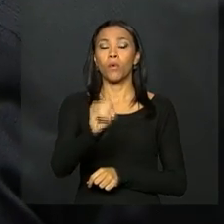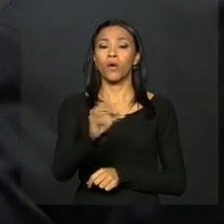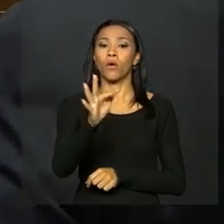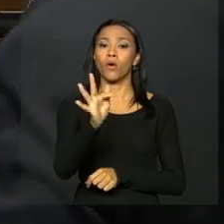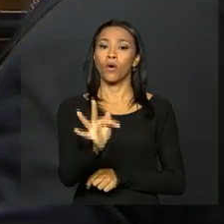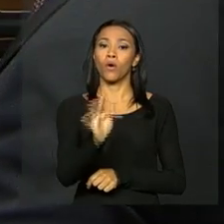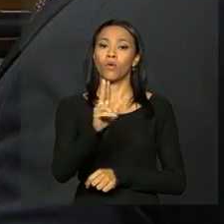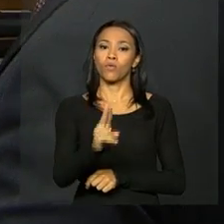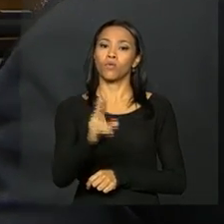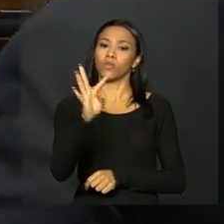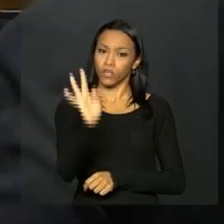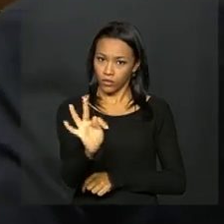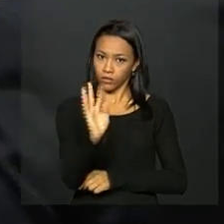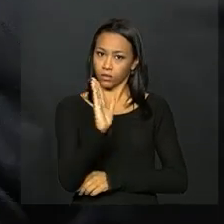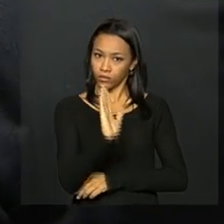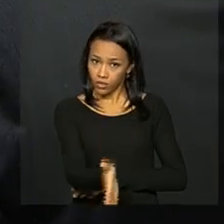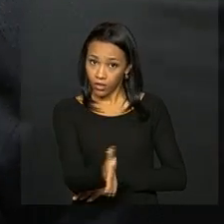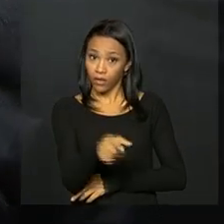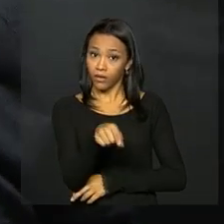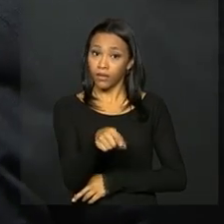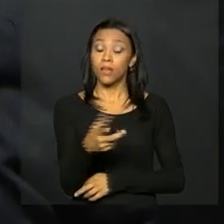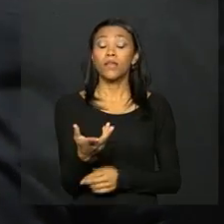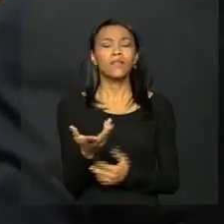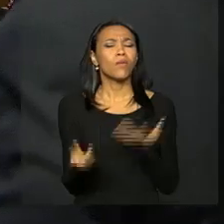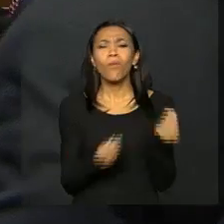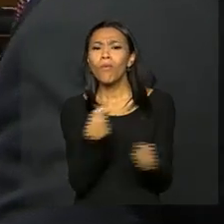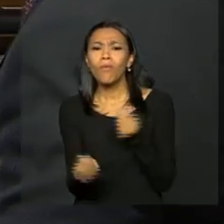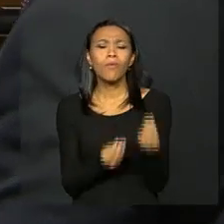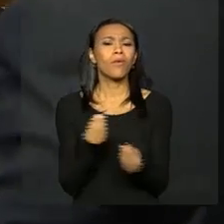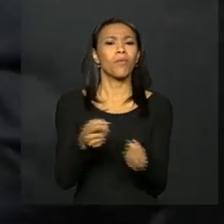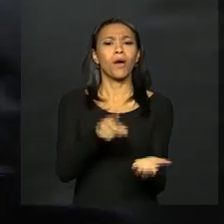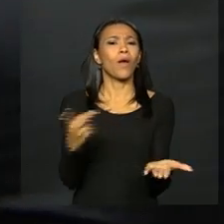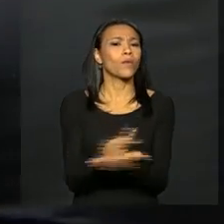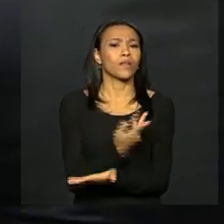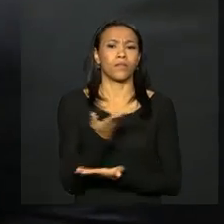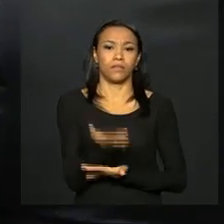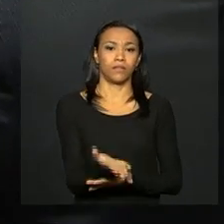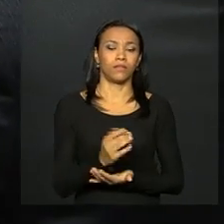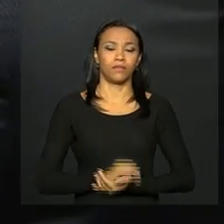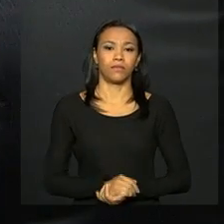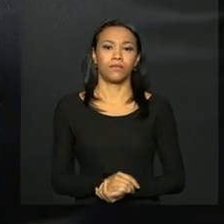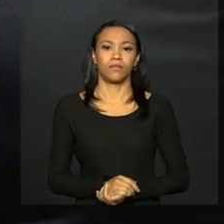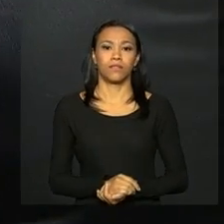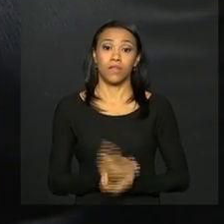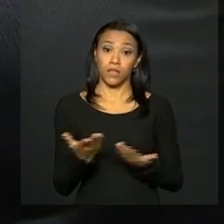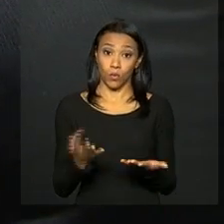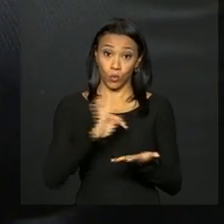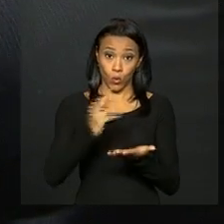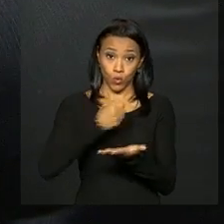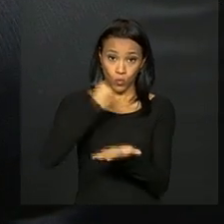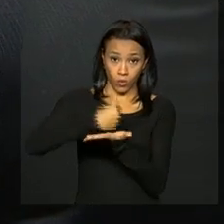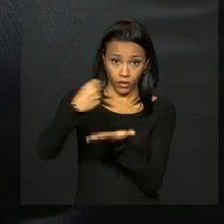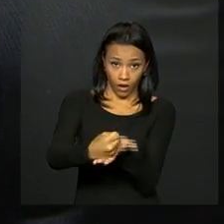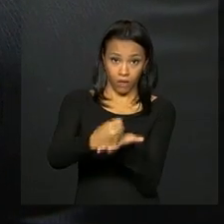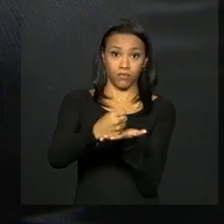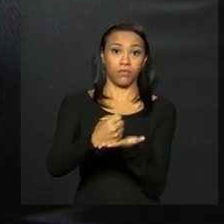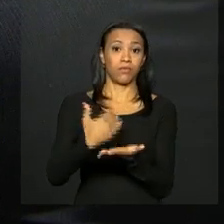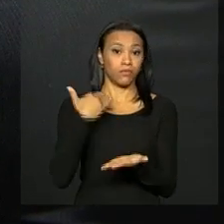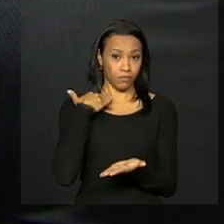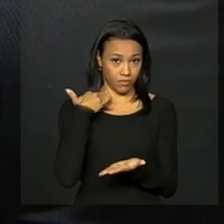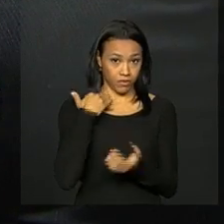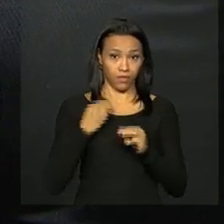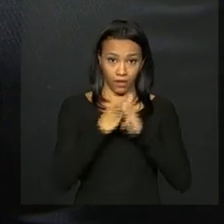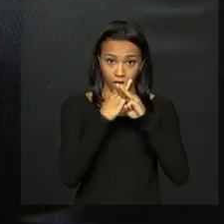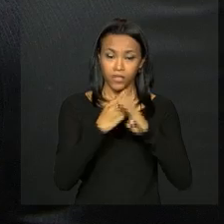da Responsabilidade Fiscal do Futebol. Em que sentido isso acontece? Todos os contratos da Caixa, eles têm uma exigência